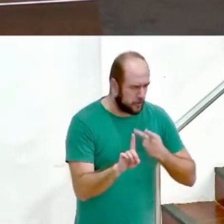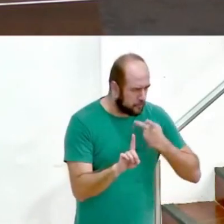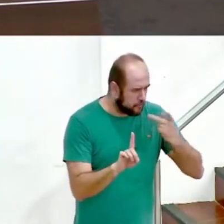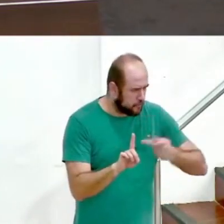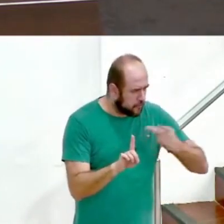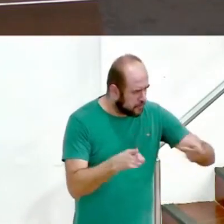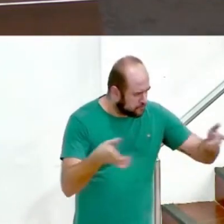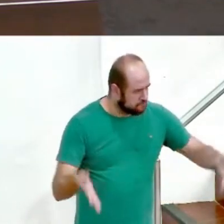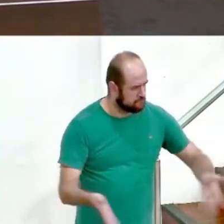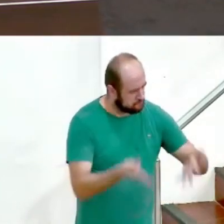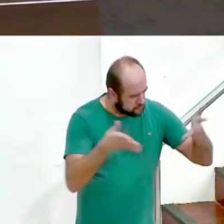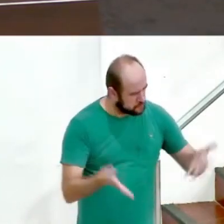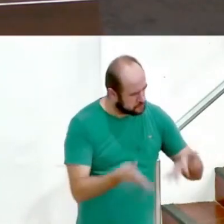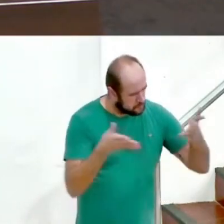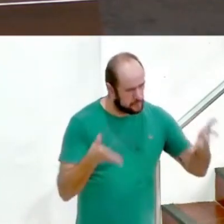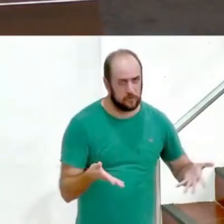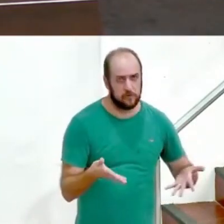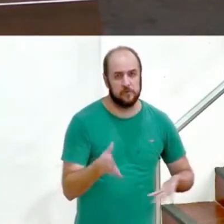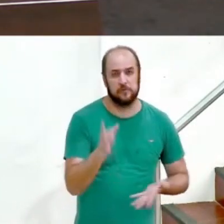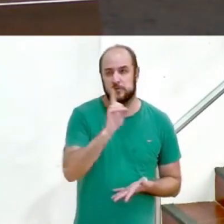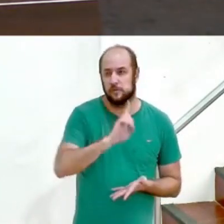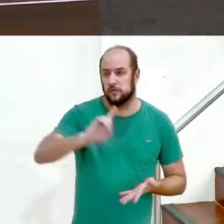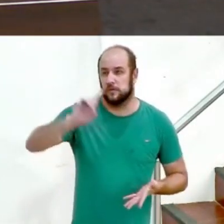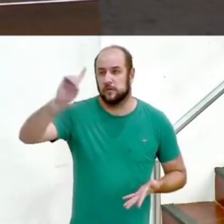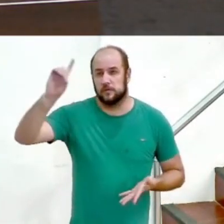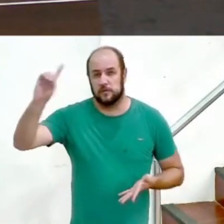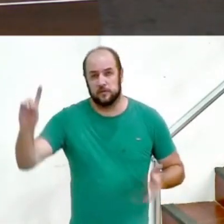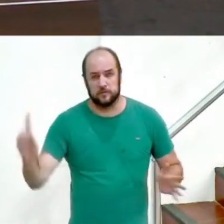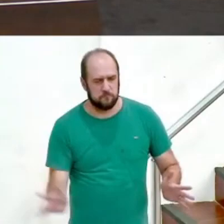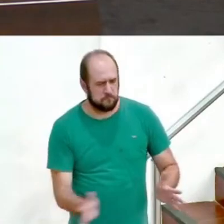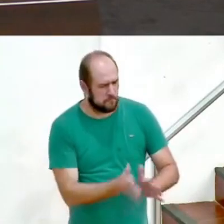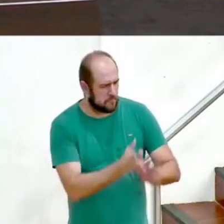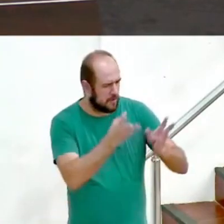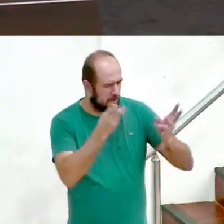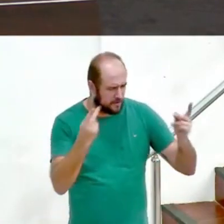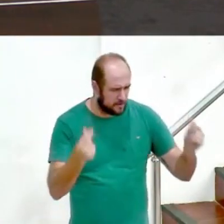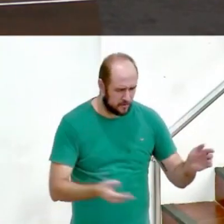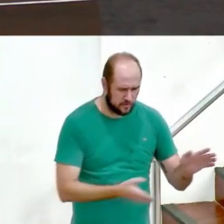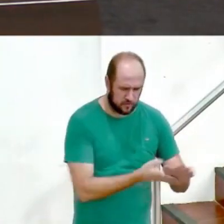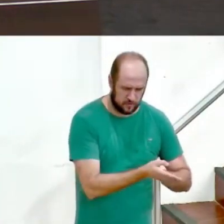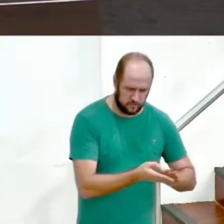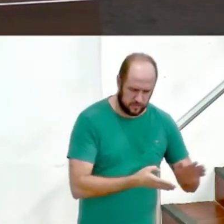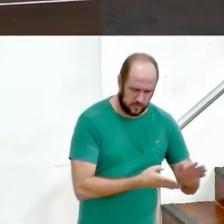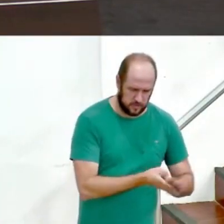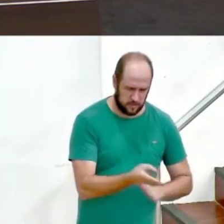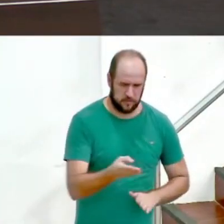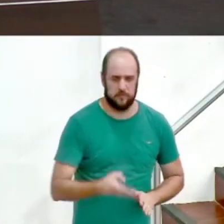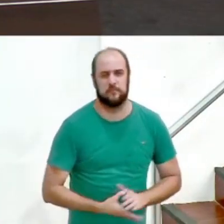ânimo. Ele é o maravilhoso conselheiro.